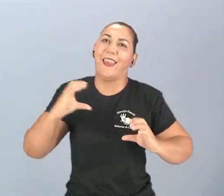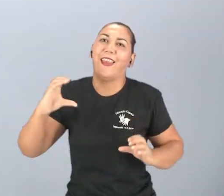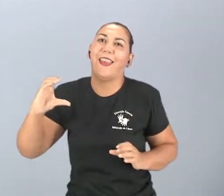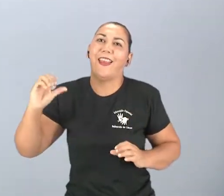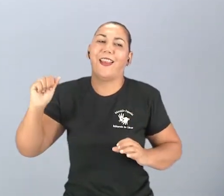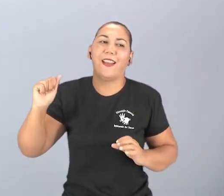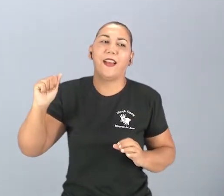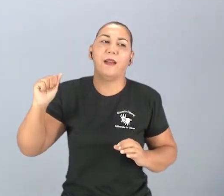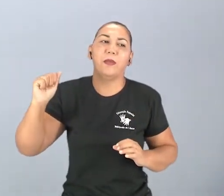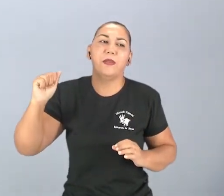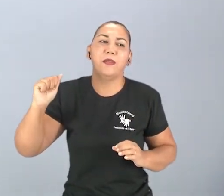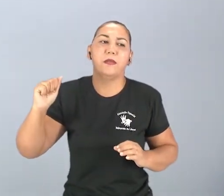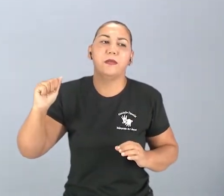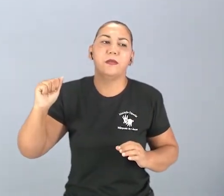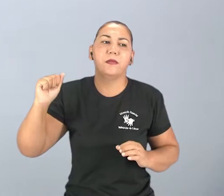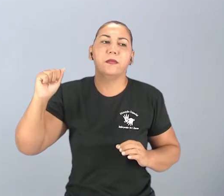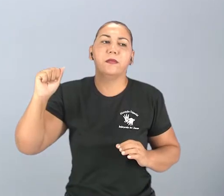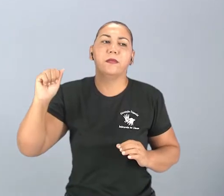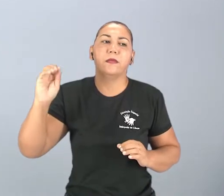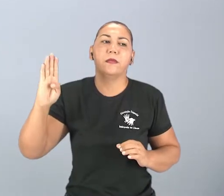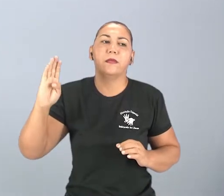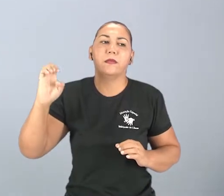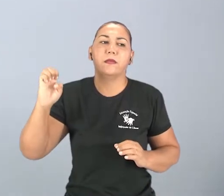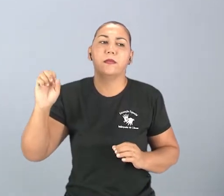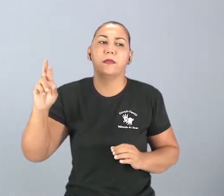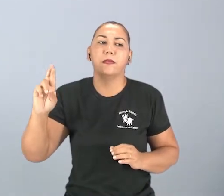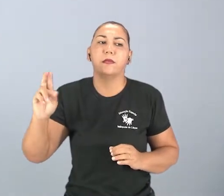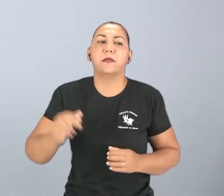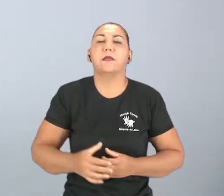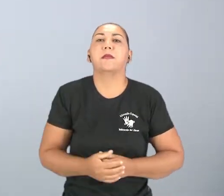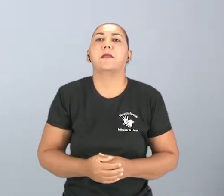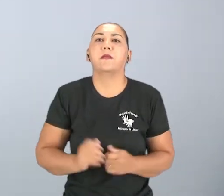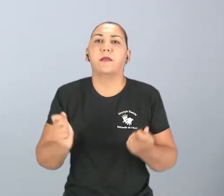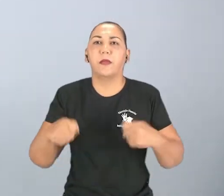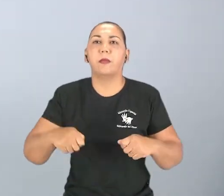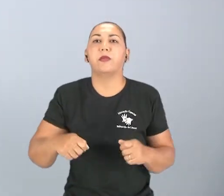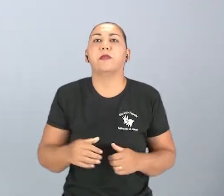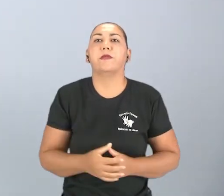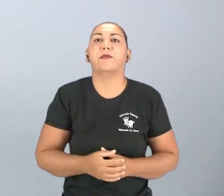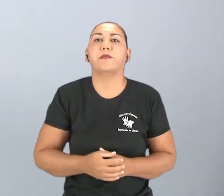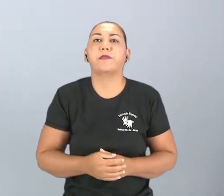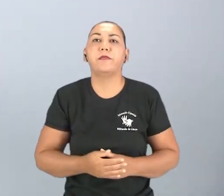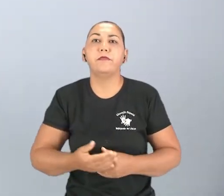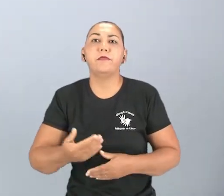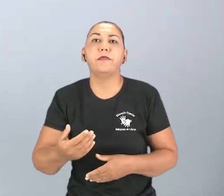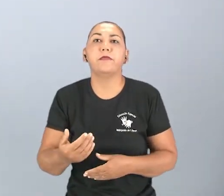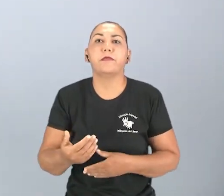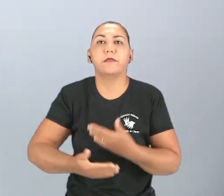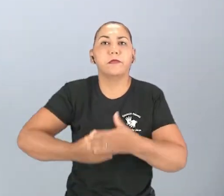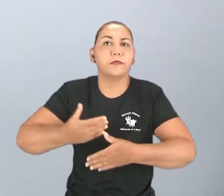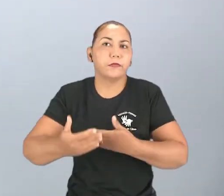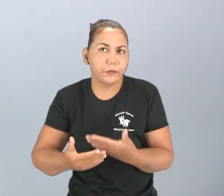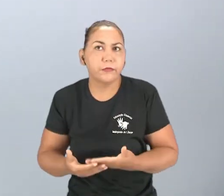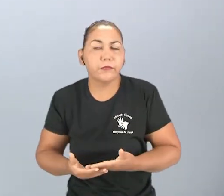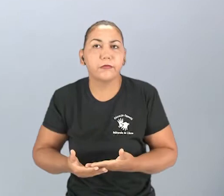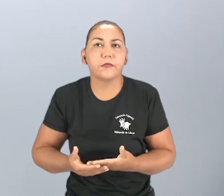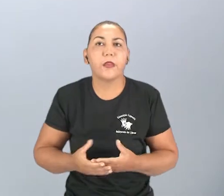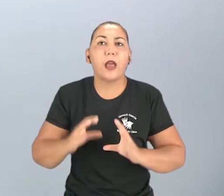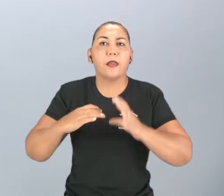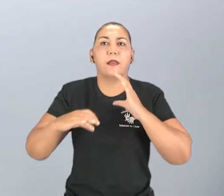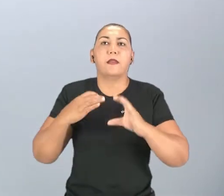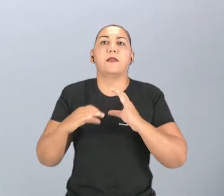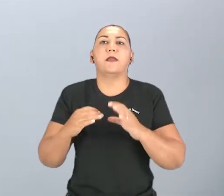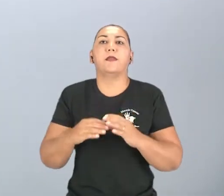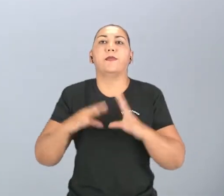constitui aí um verbo de ação. É aquilo que está, né, sendo desenvolvido ali naquela parte da canção. Bom, para a